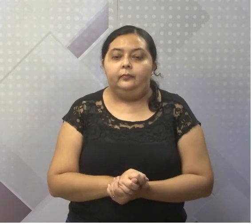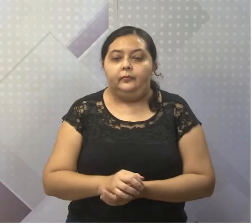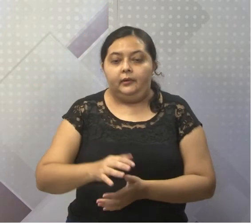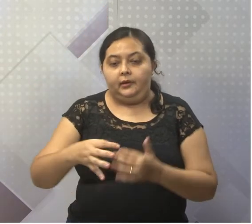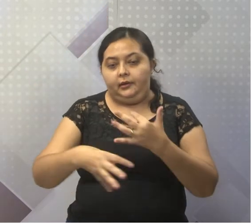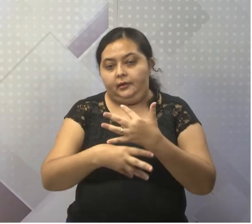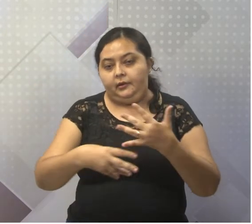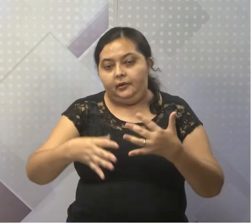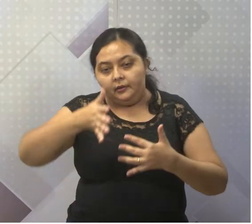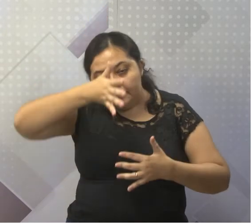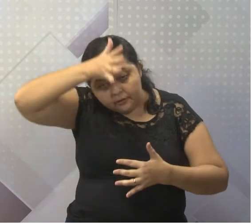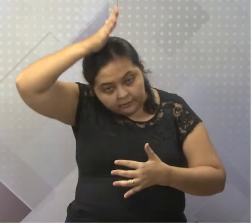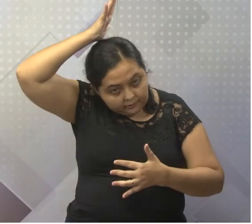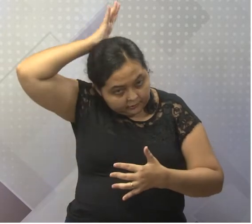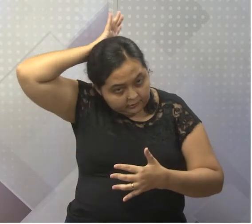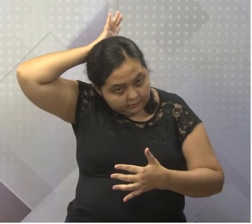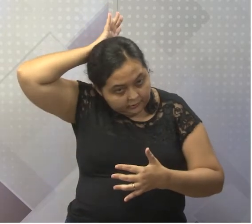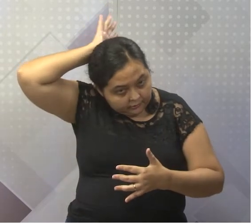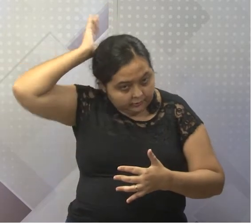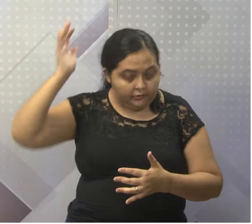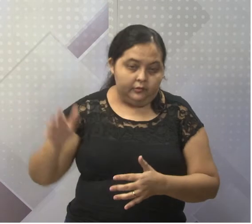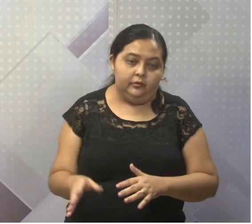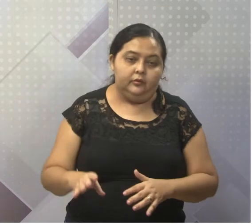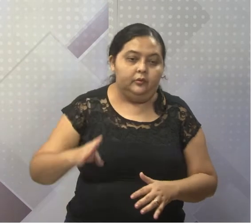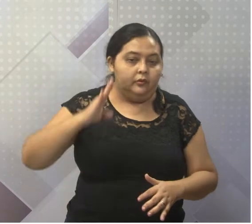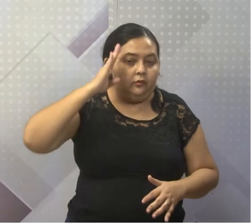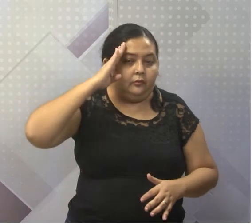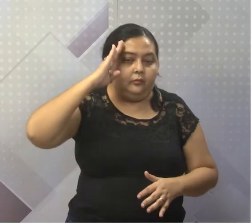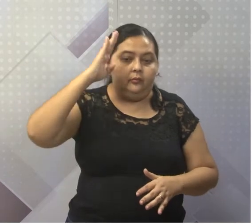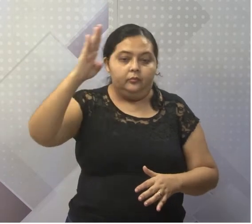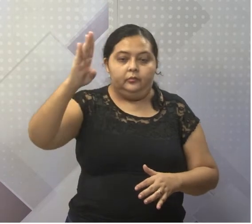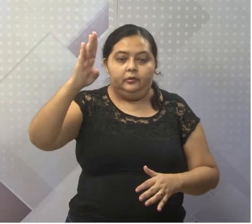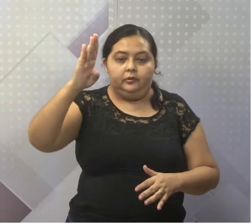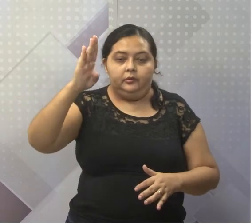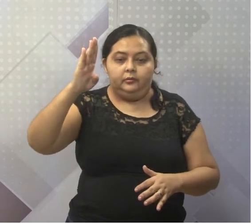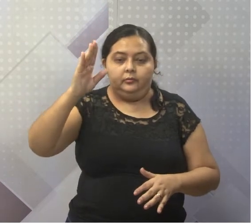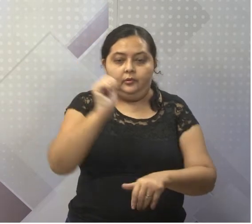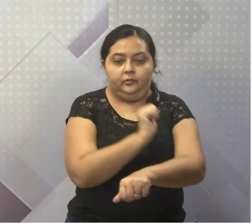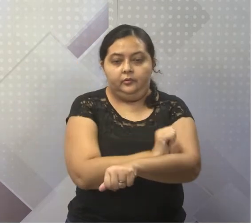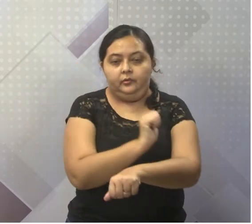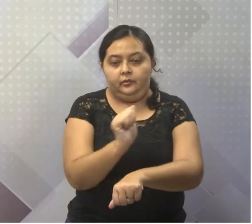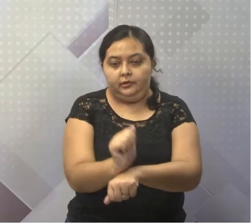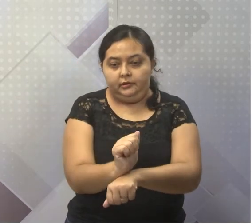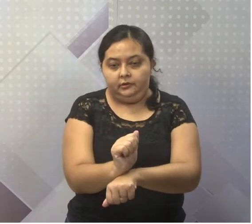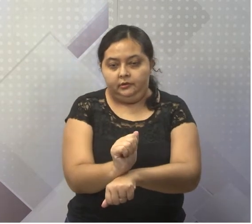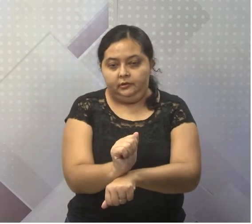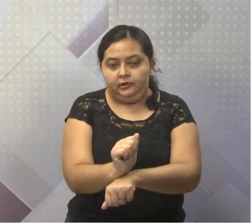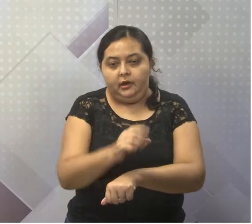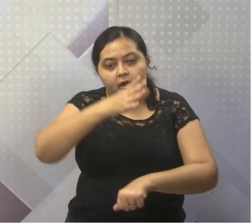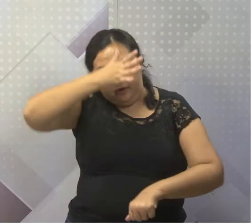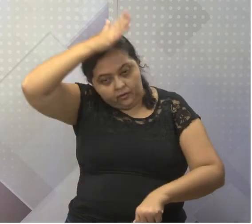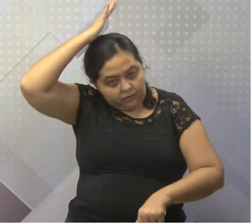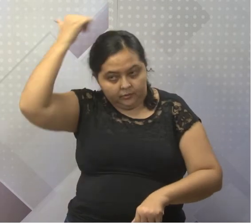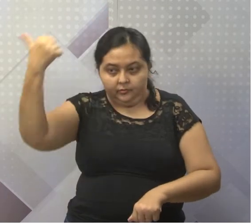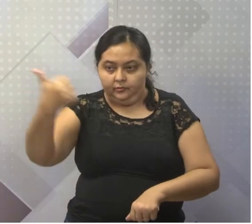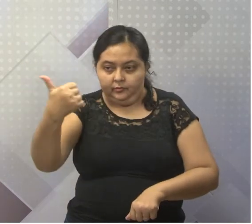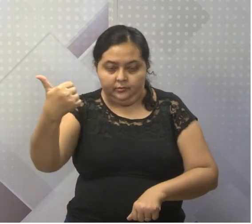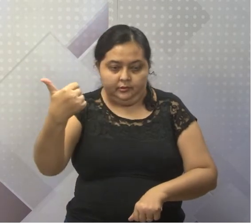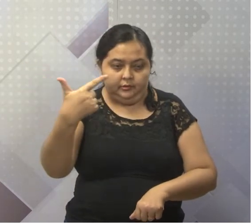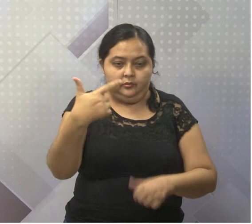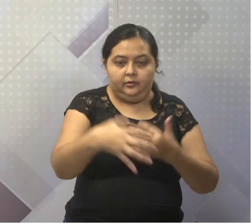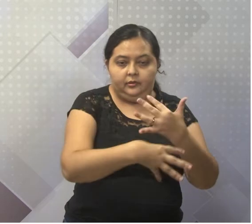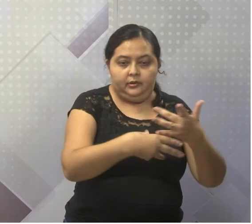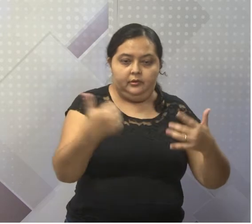gente Roma assumiu a Vanguarda artística intelectual deixando Florença em segundo plano Lembrando que